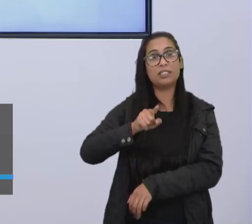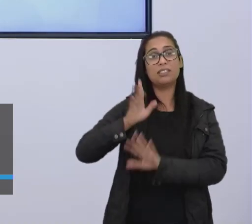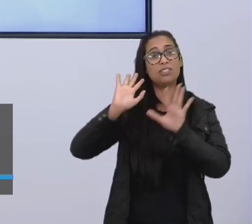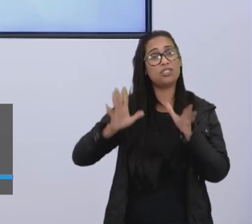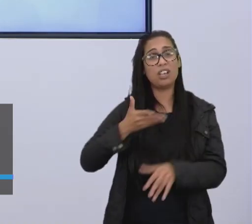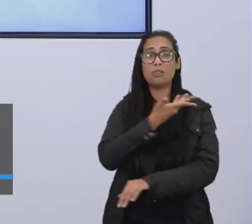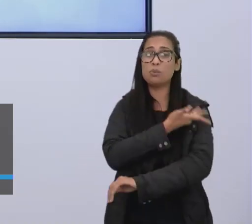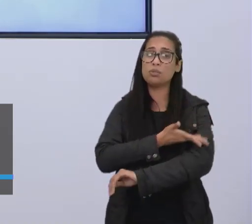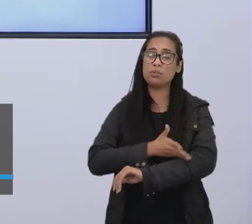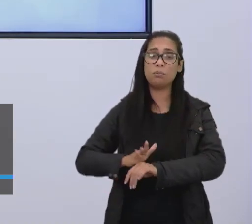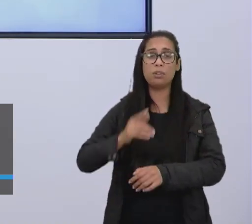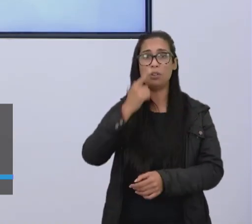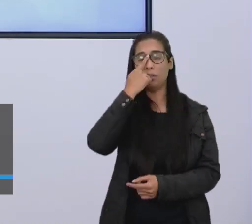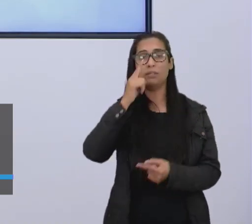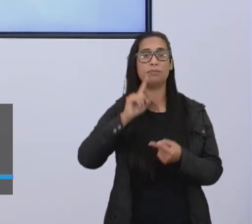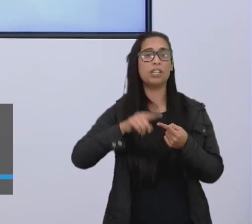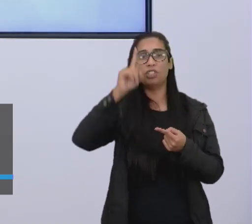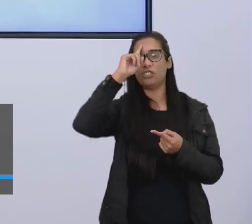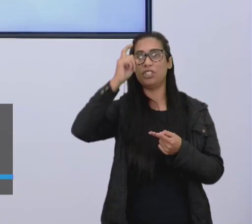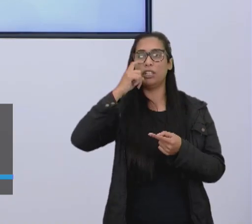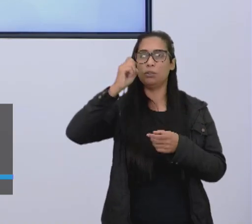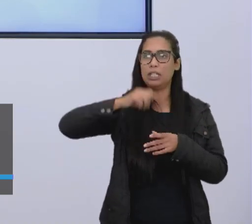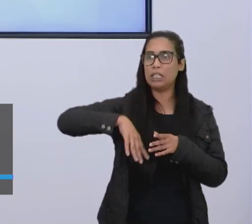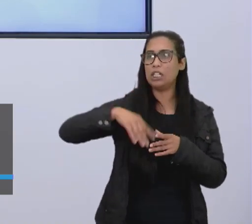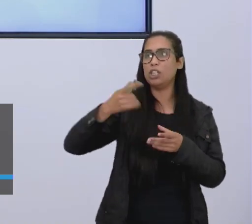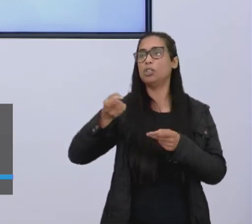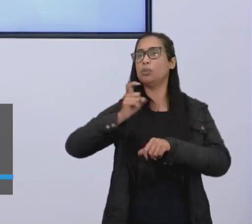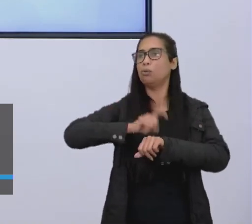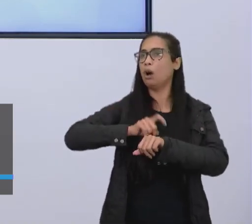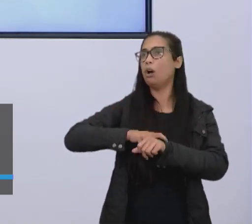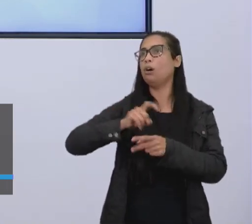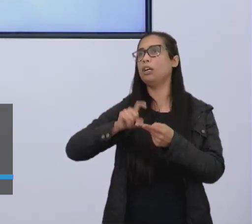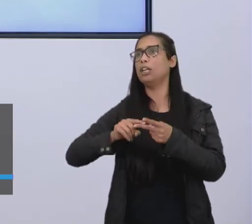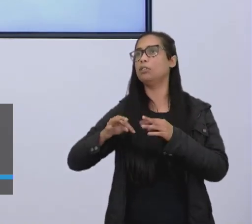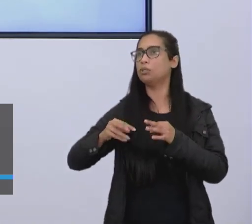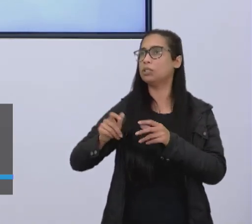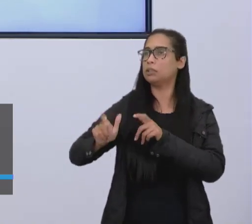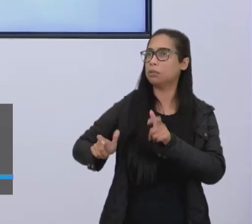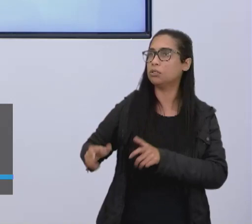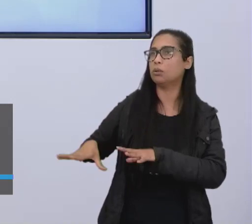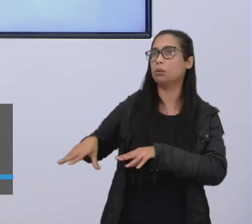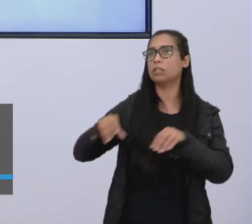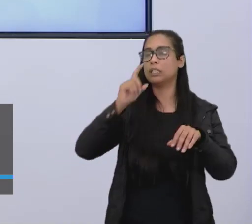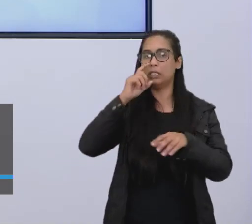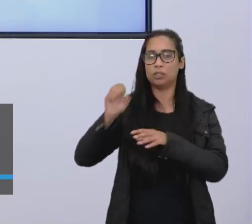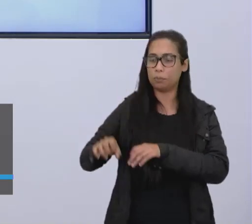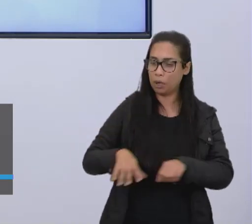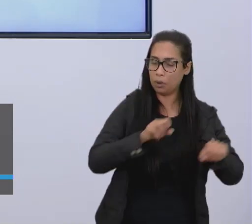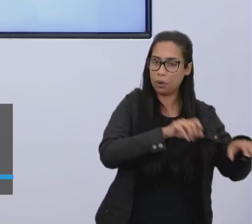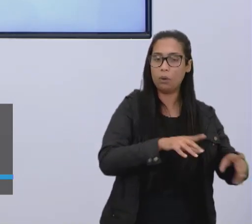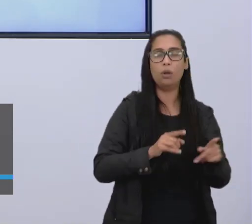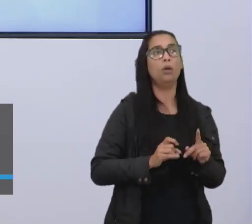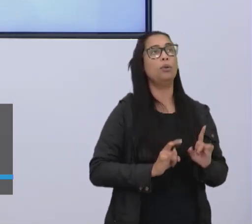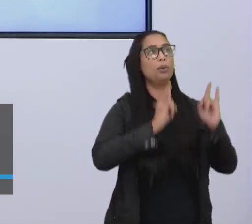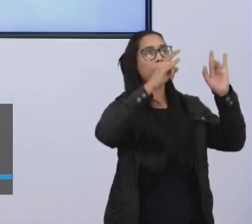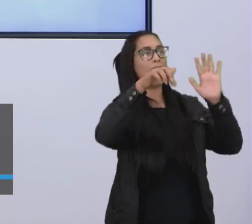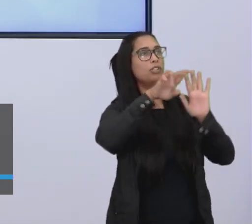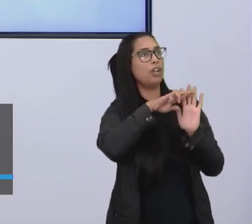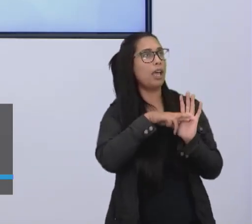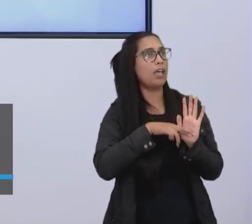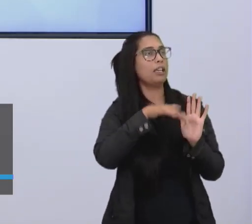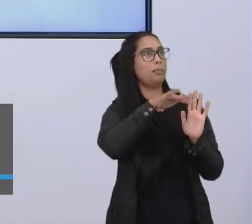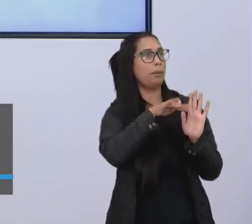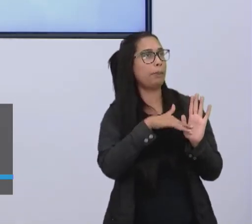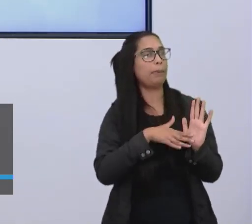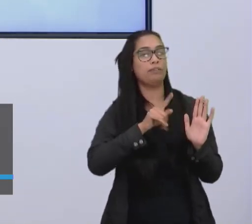que é tipo assim, não, o dia do lixo é tal dia, tal horário, e é tal horário que vai todo mundo. Olha, nesse prédio pode isso, pode aquilo e não pode